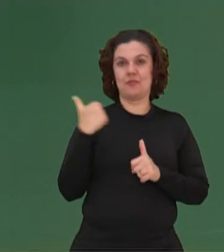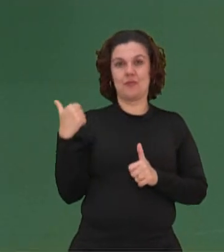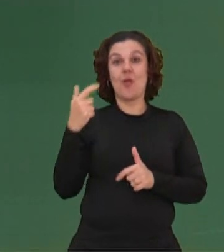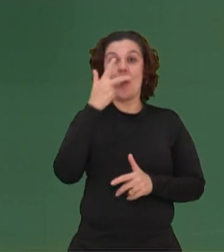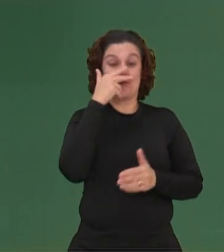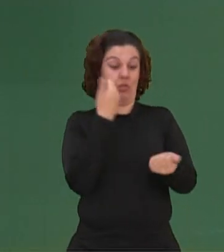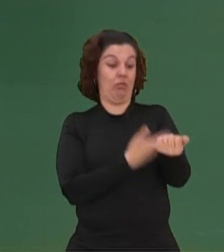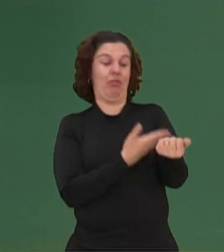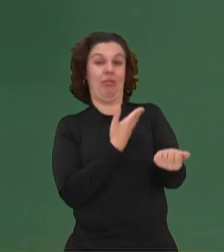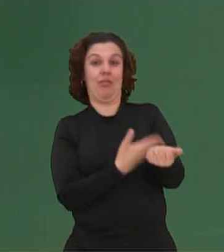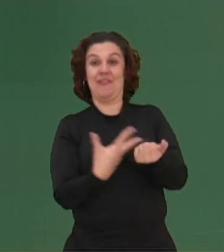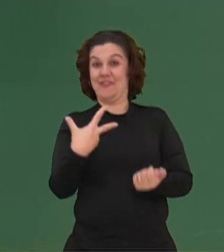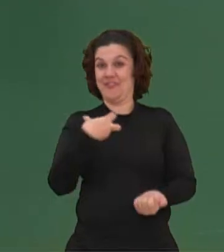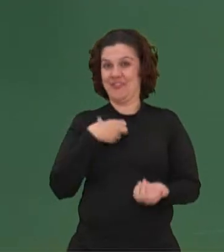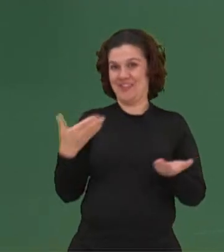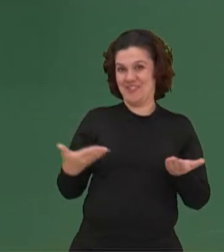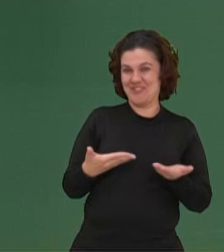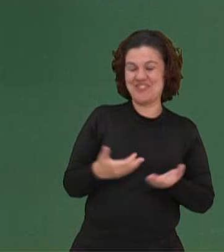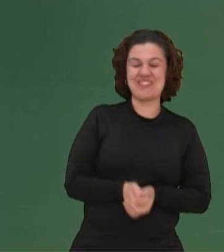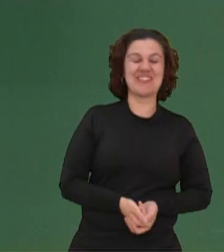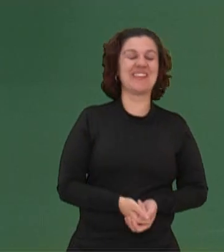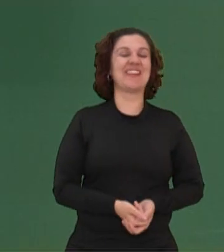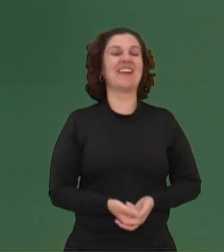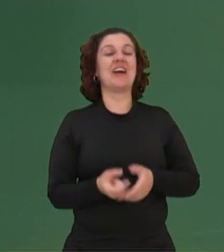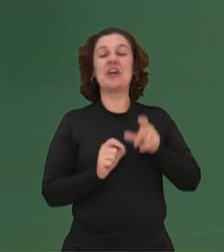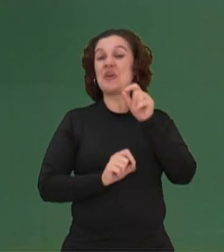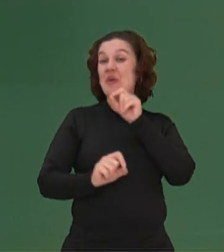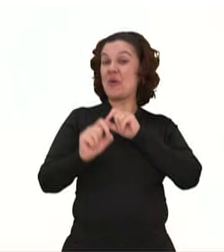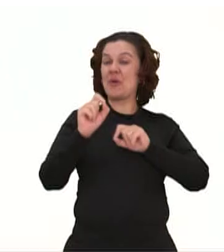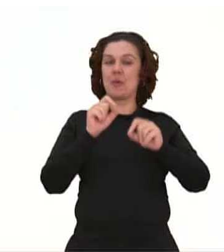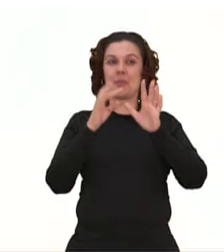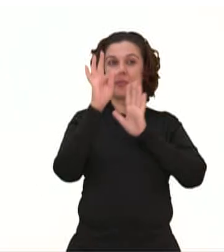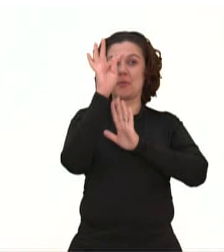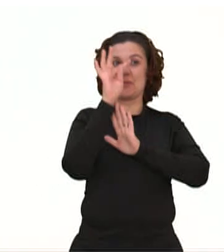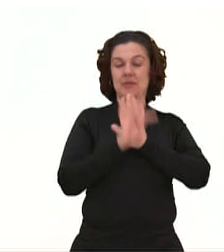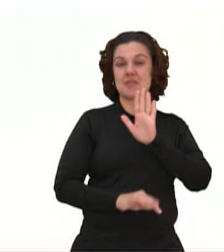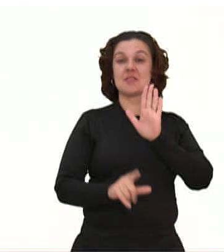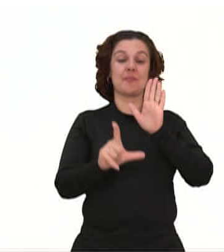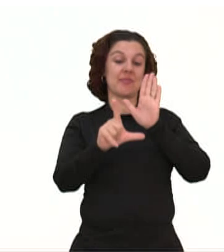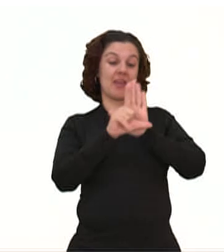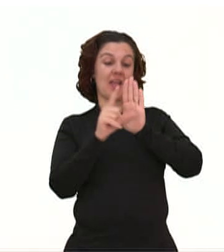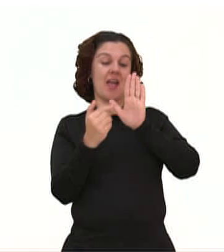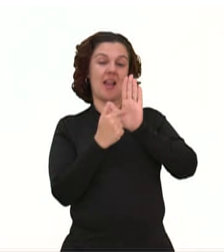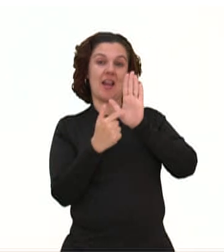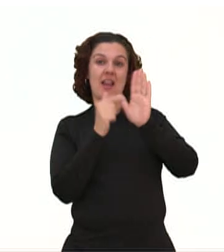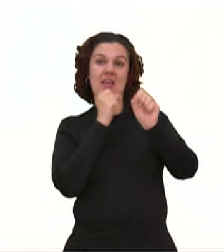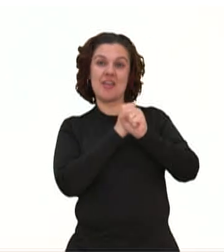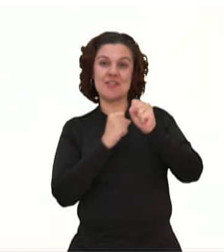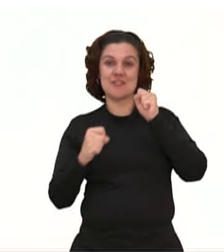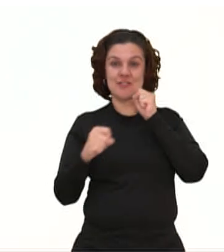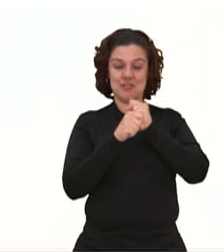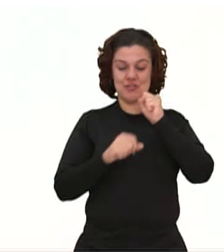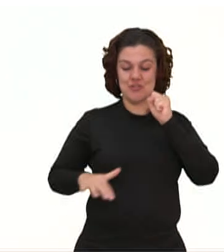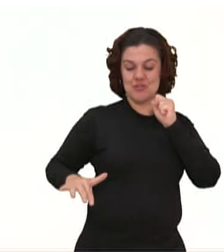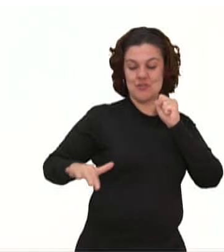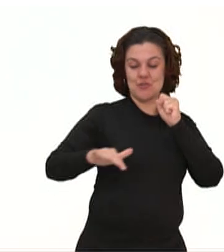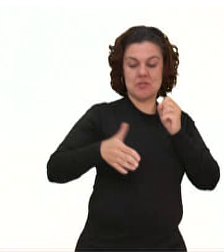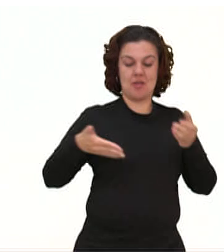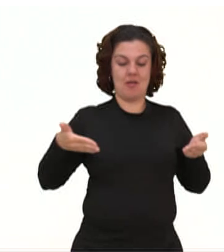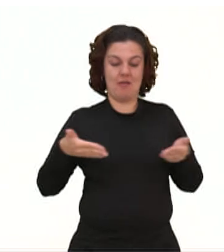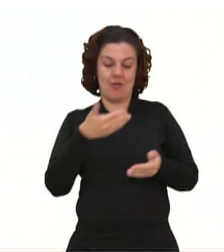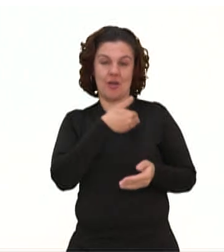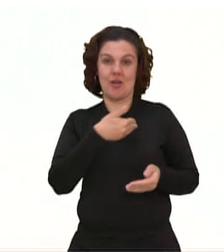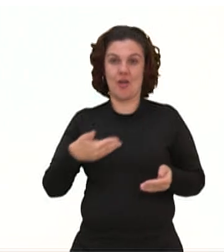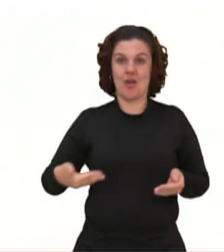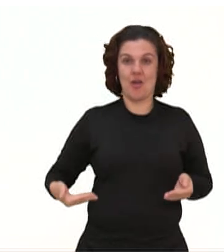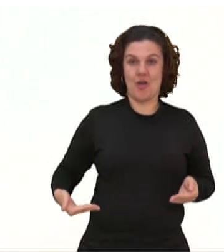de Getúlio Vargas para você, mostrando com um textinho. As leis sociais com que o atual